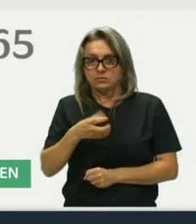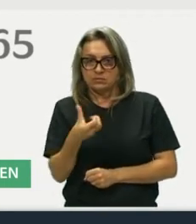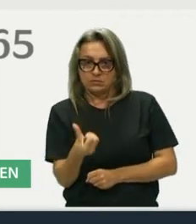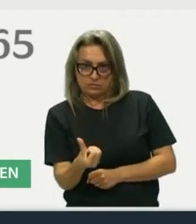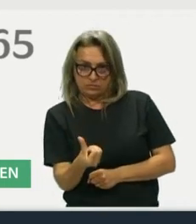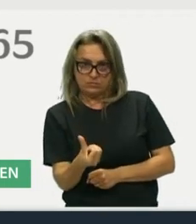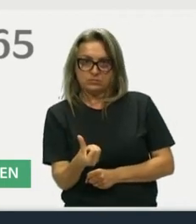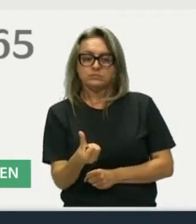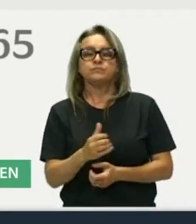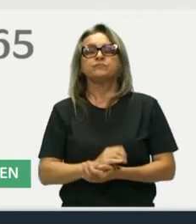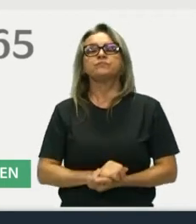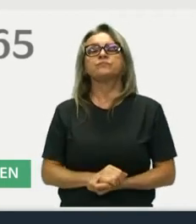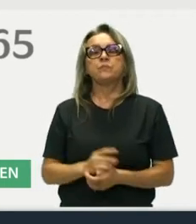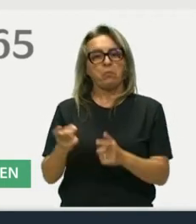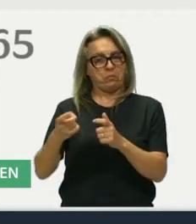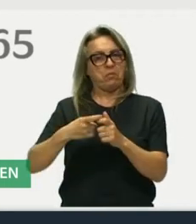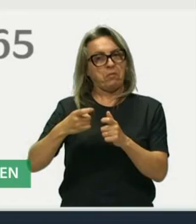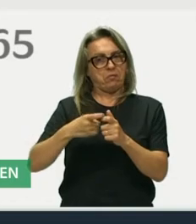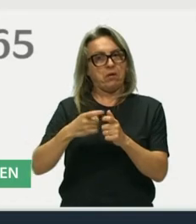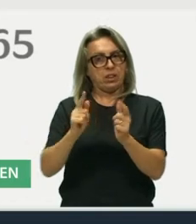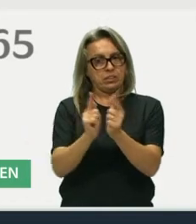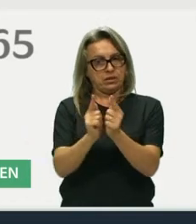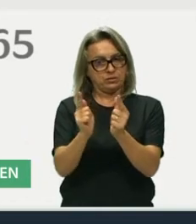38.656 consultas realizadas.